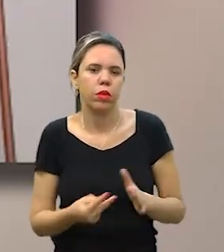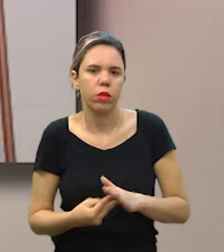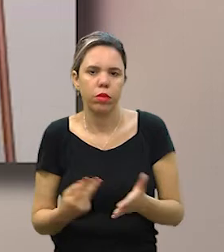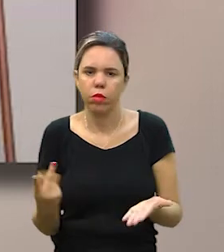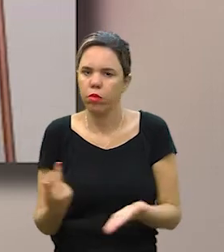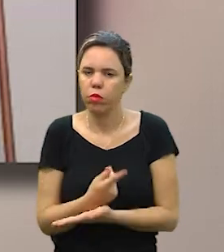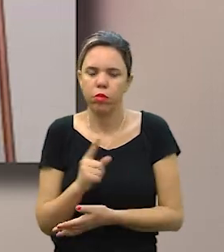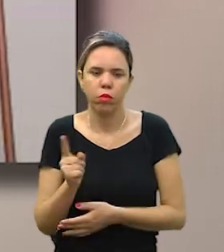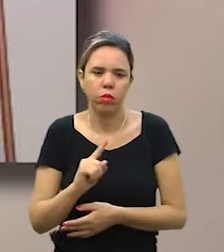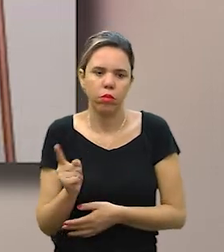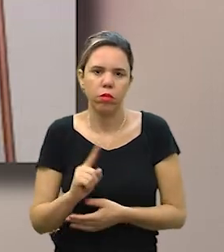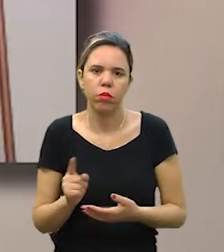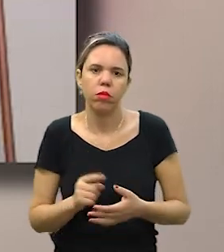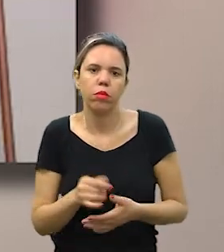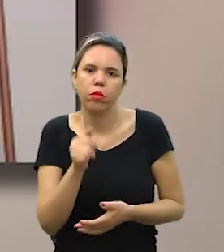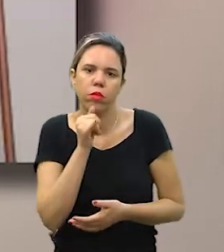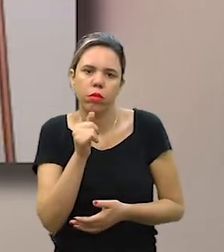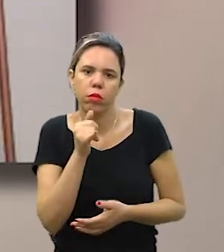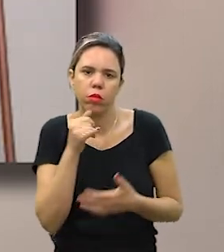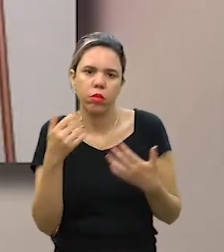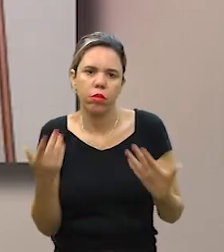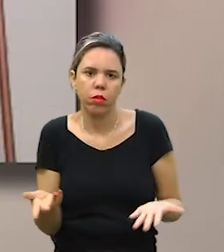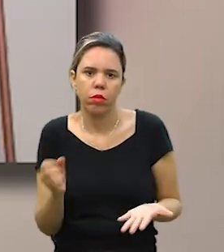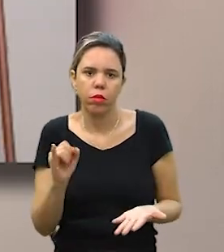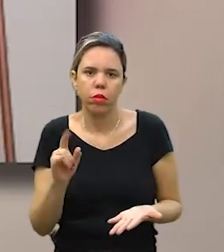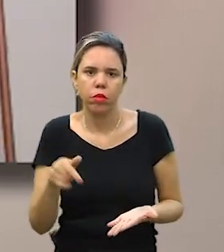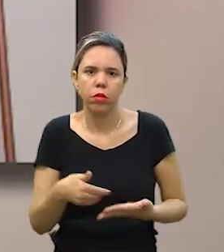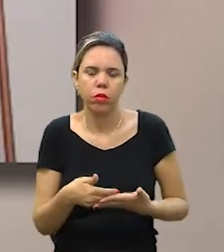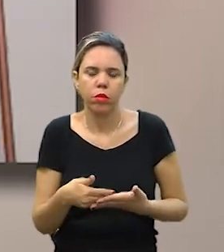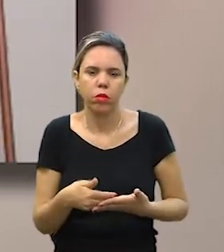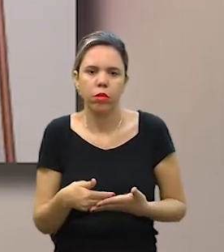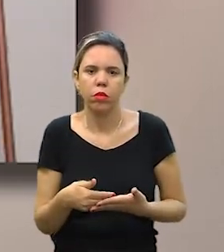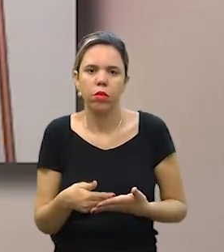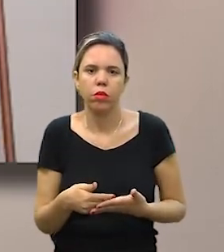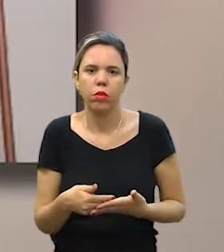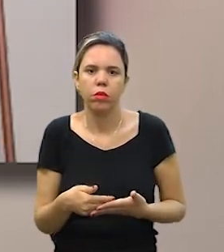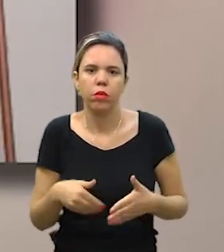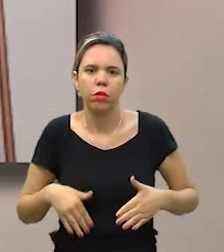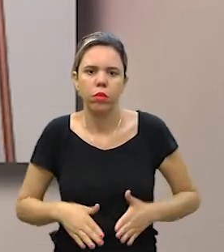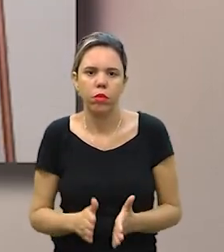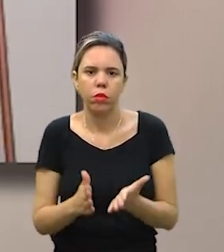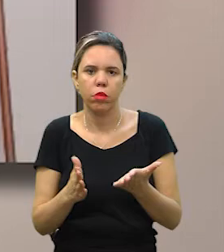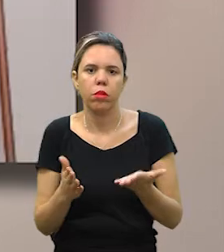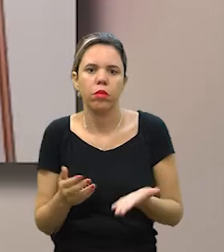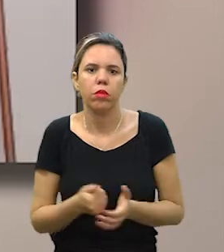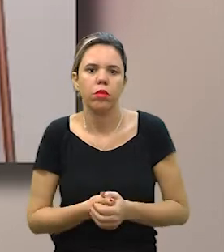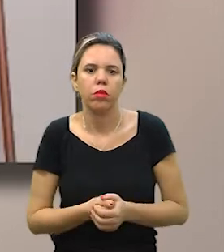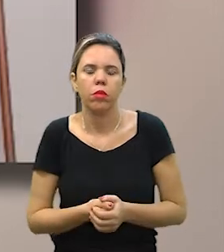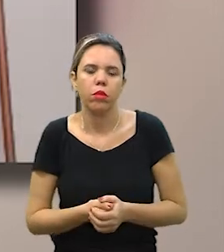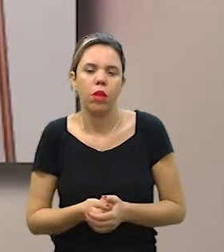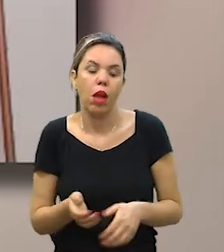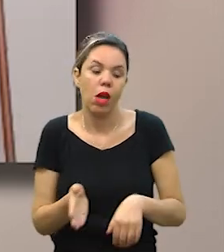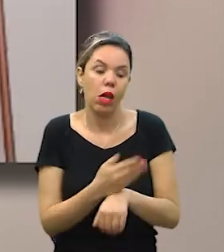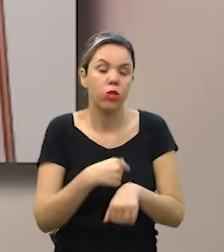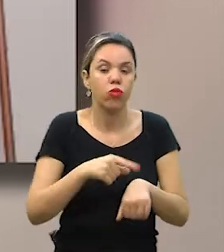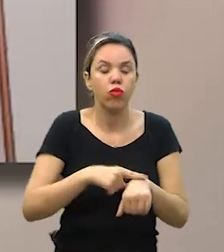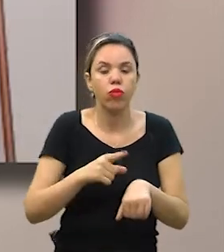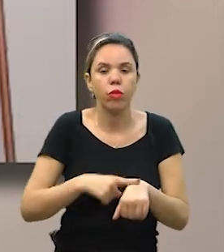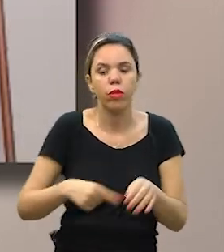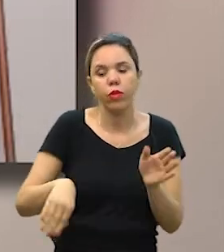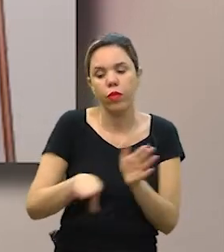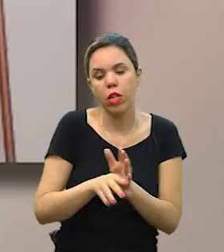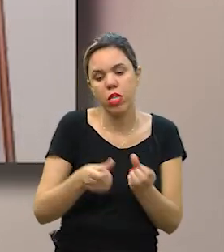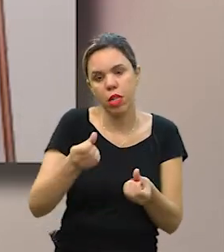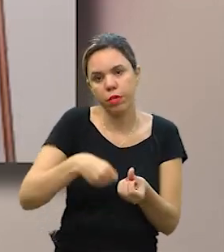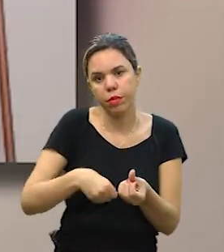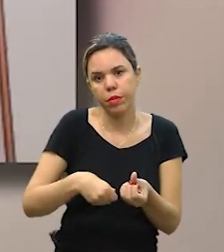quer dizer que está errado. Então, por exemplo, se é um bebê que ele nasceu prematuro, talvez quando ele